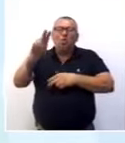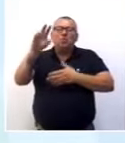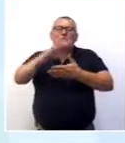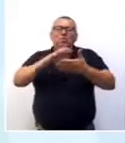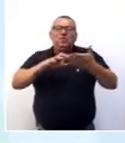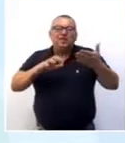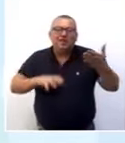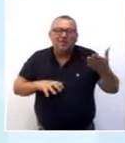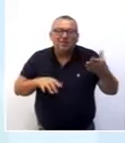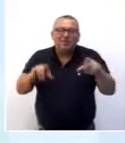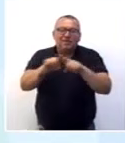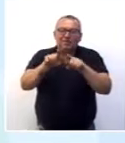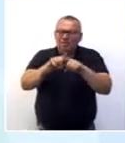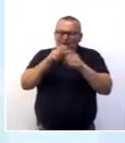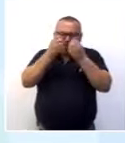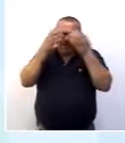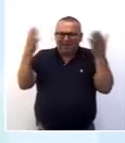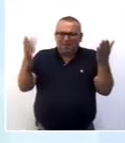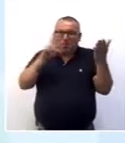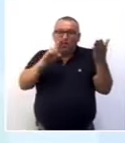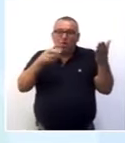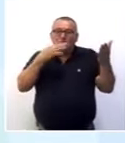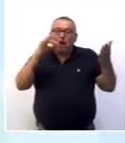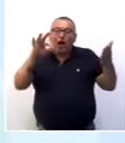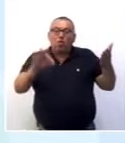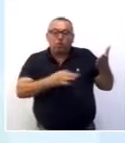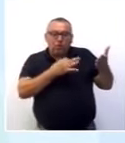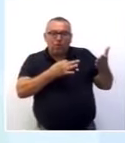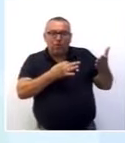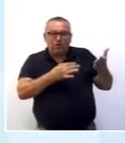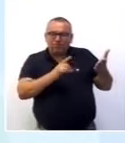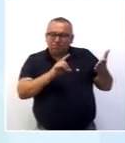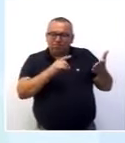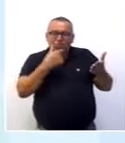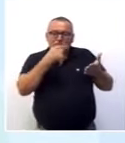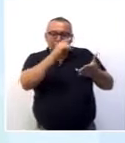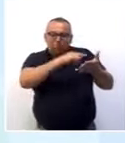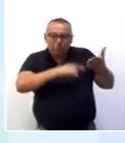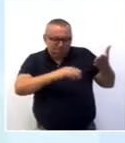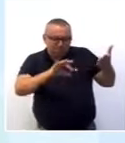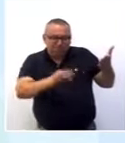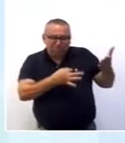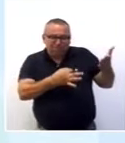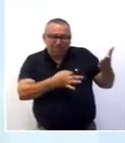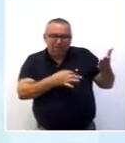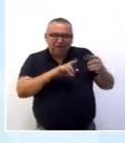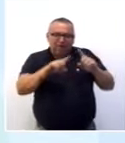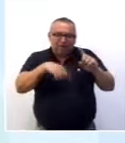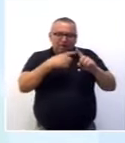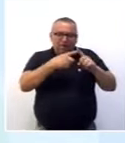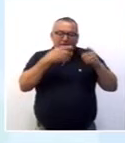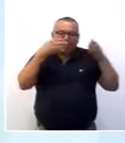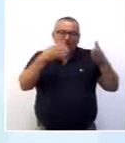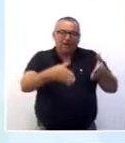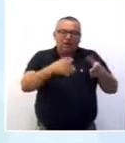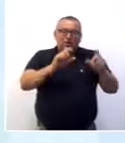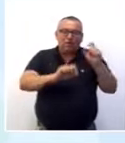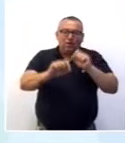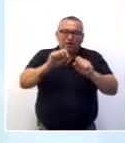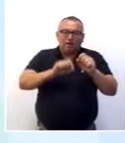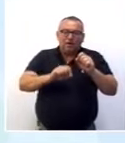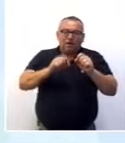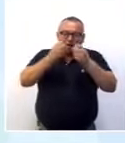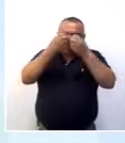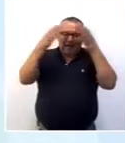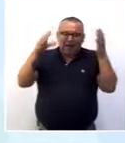né? É óbvio. Nome do autor, outra obviedade. Percebam que eu fiquei mais no campo das questões